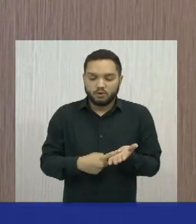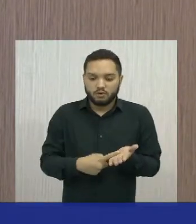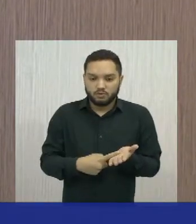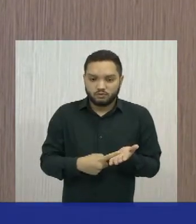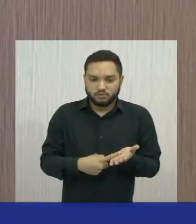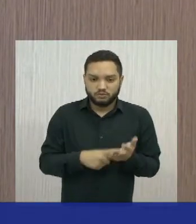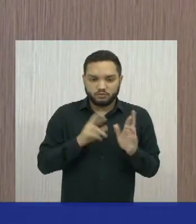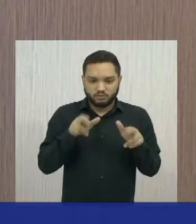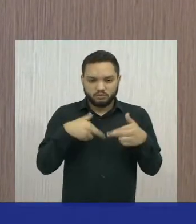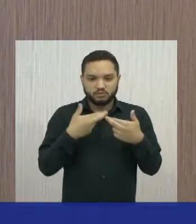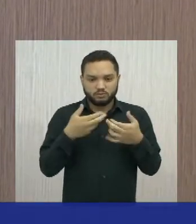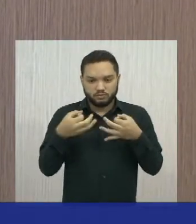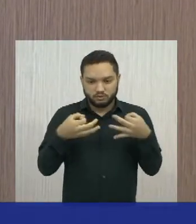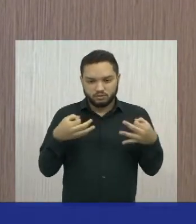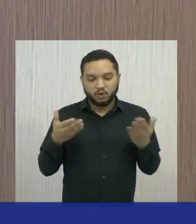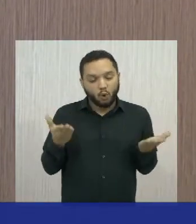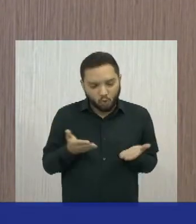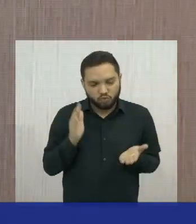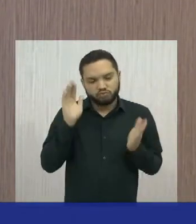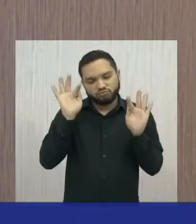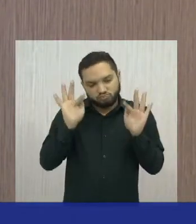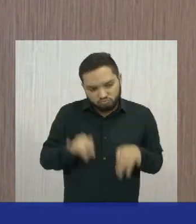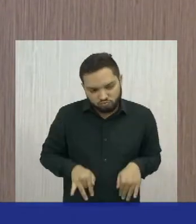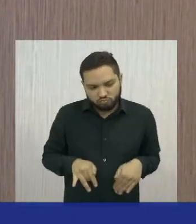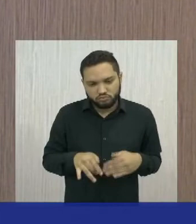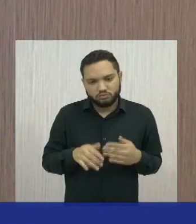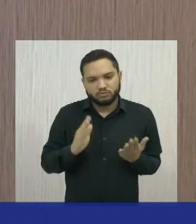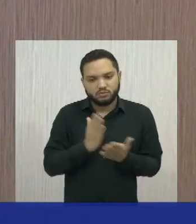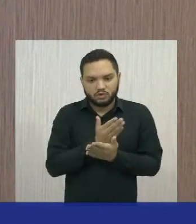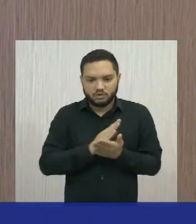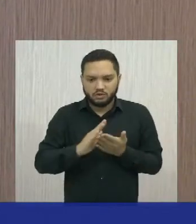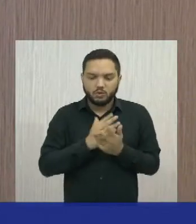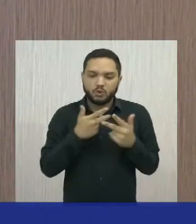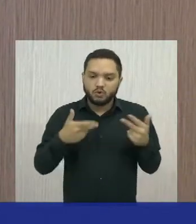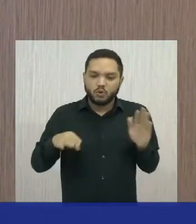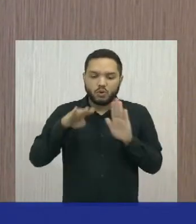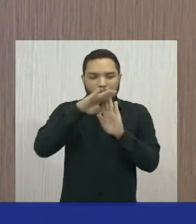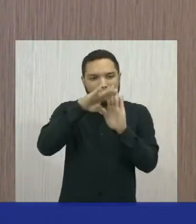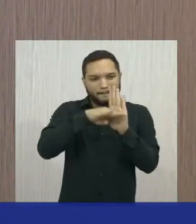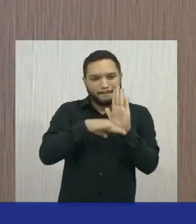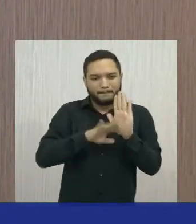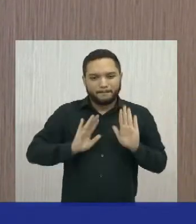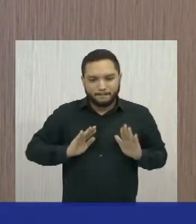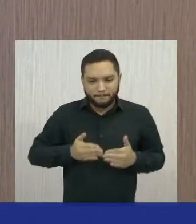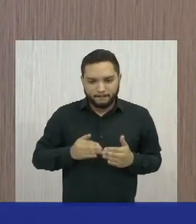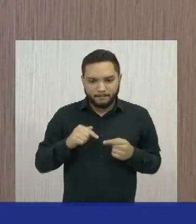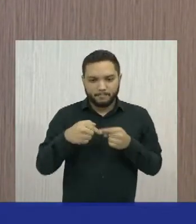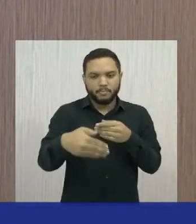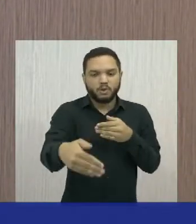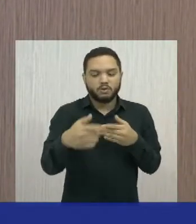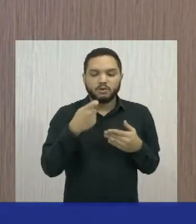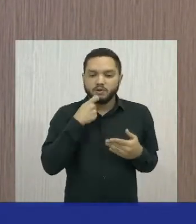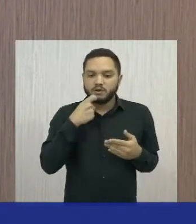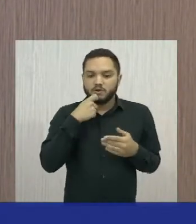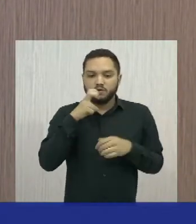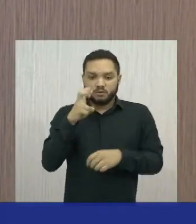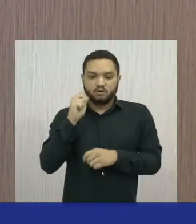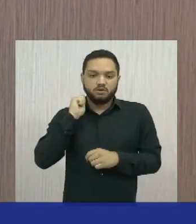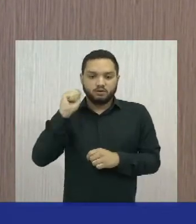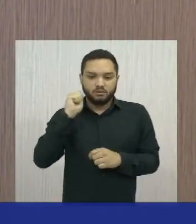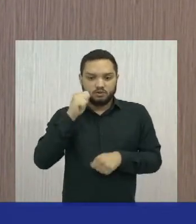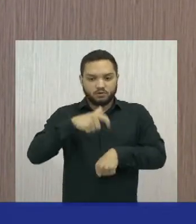as audiências públicas estão encerrando hoje, havia algumas pautas específicas. Na próxima sexta-feira, 5 de abril,